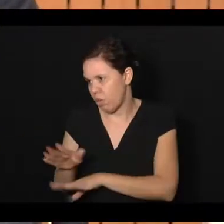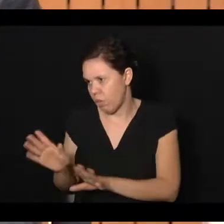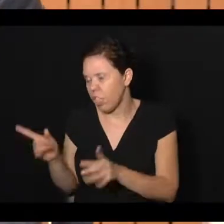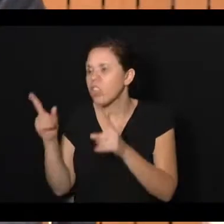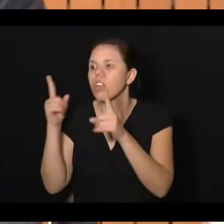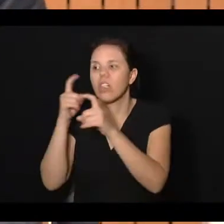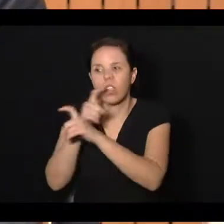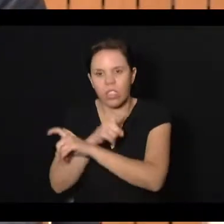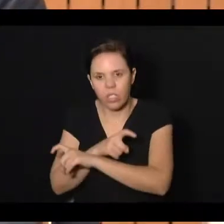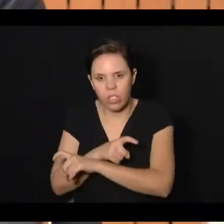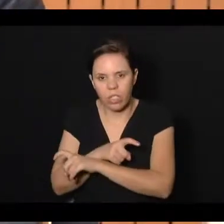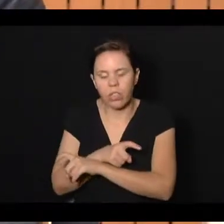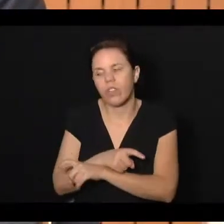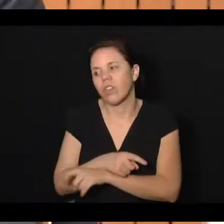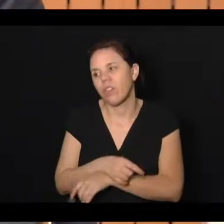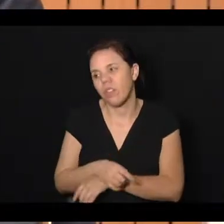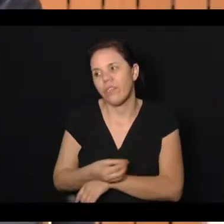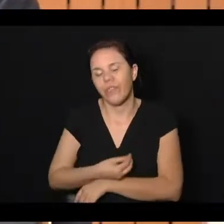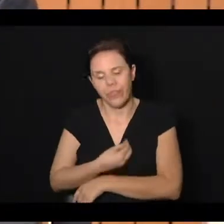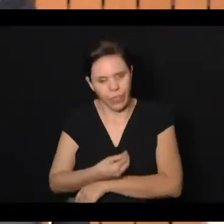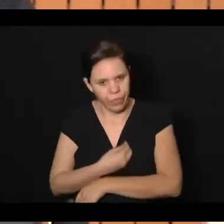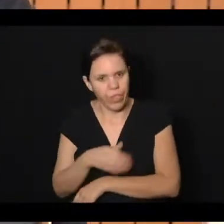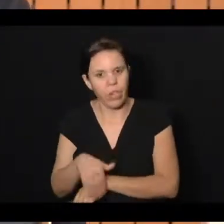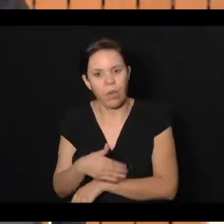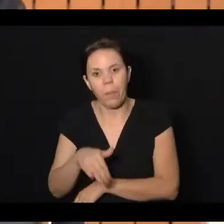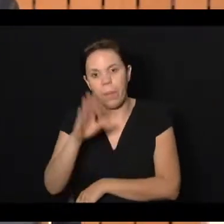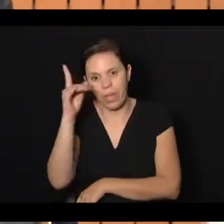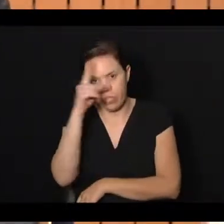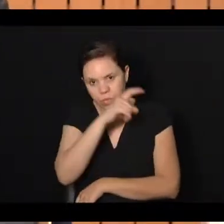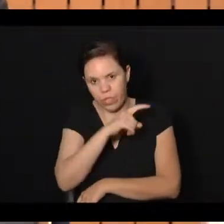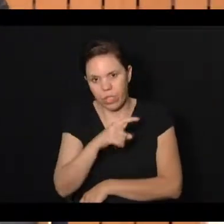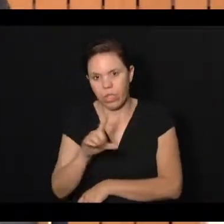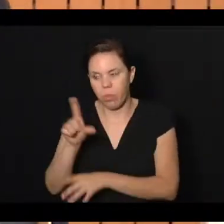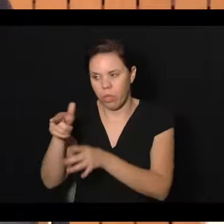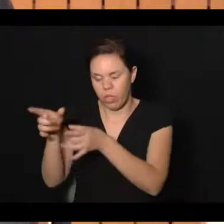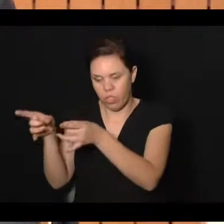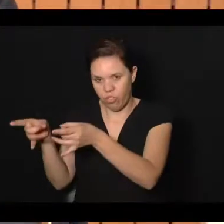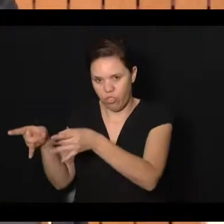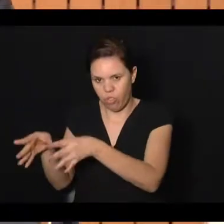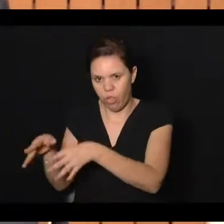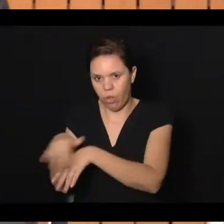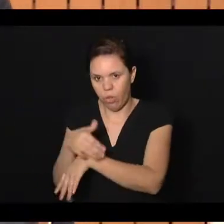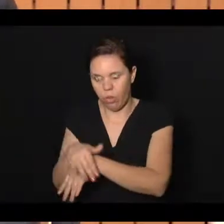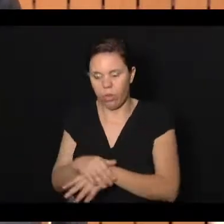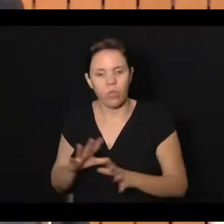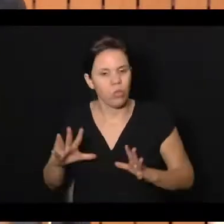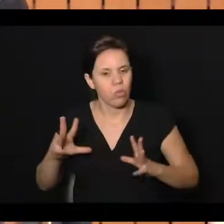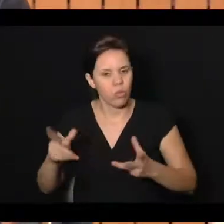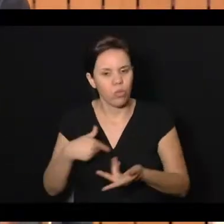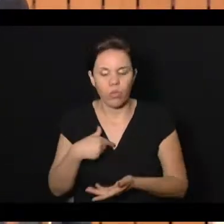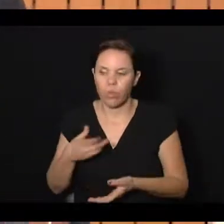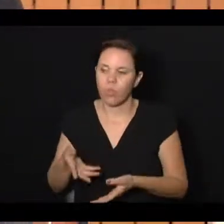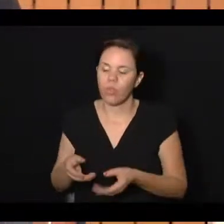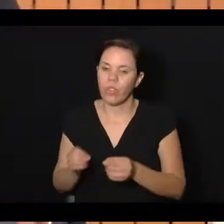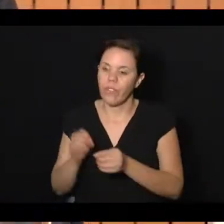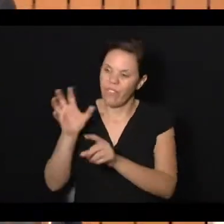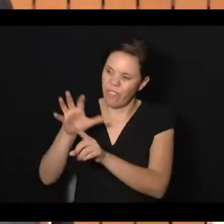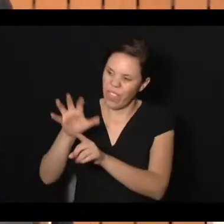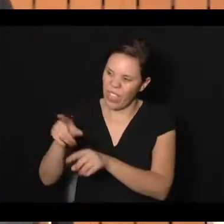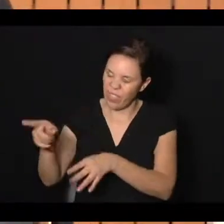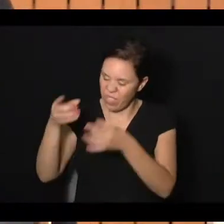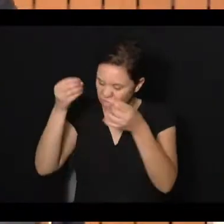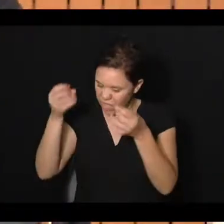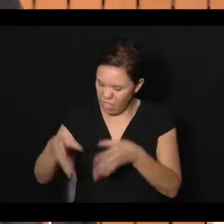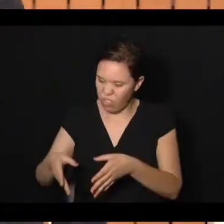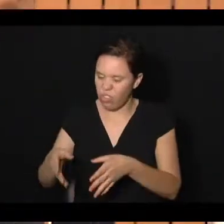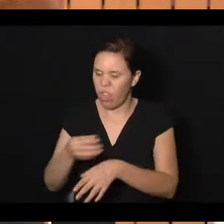difícil ficar em situação de rua só que é mais difícil ainda você sair da rua porque tudo aquilo que o levou para a rua na hora que você pensa